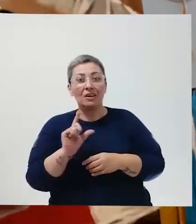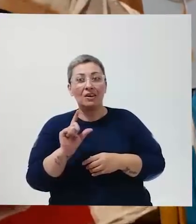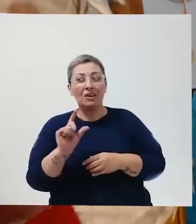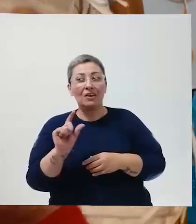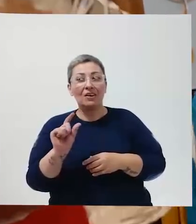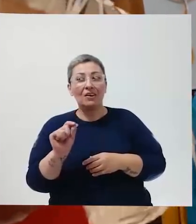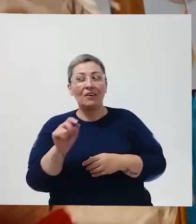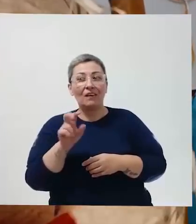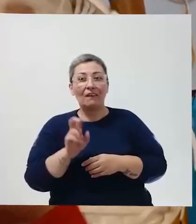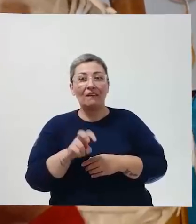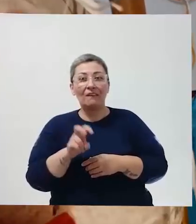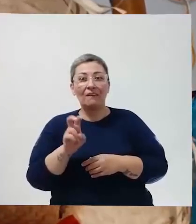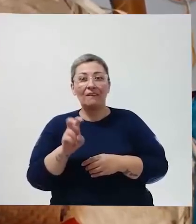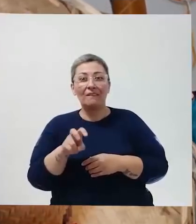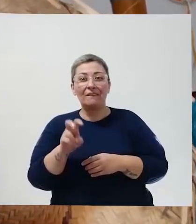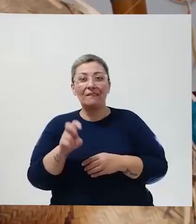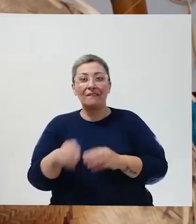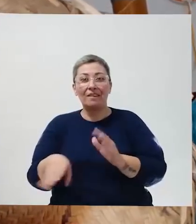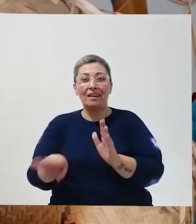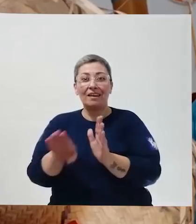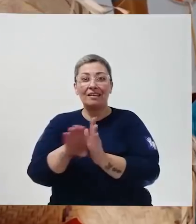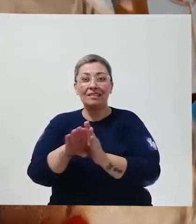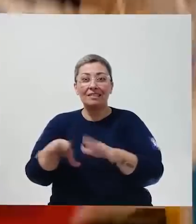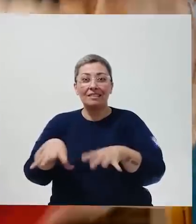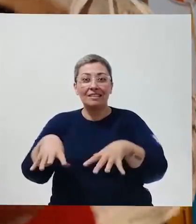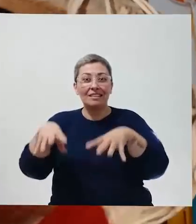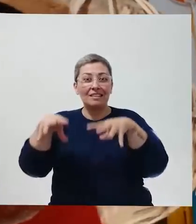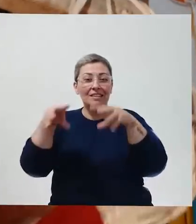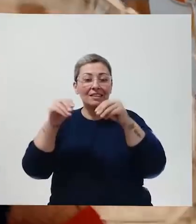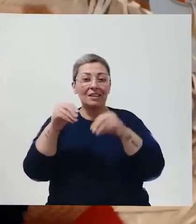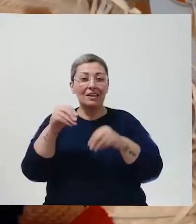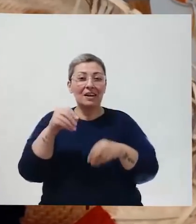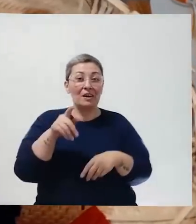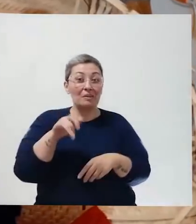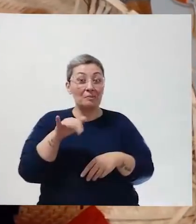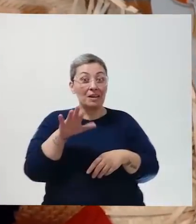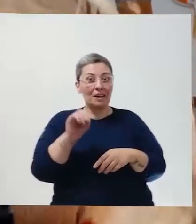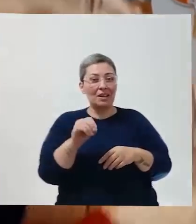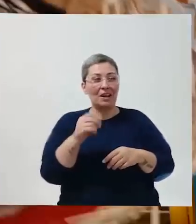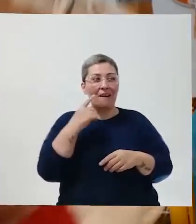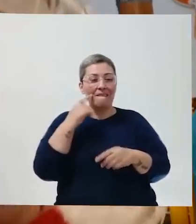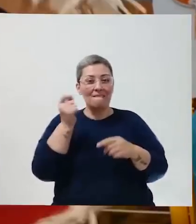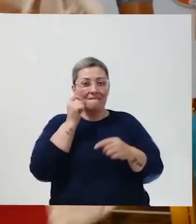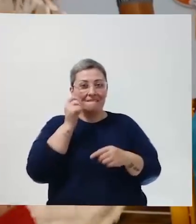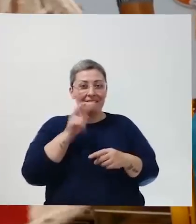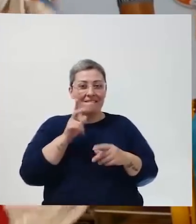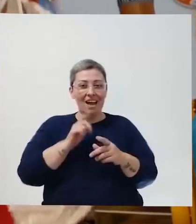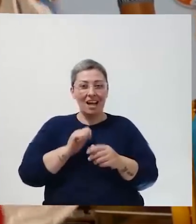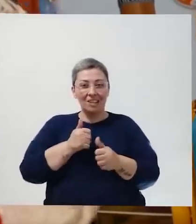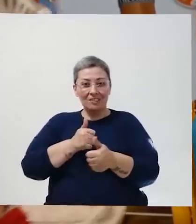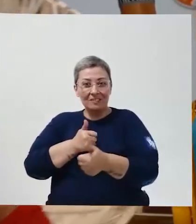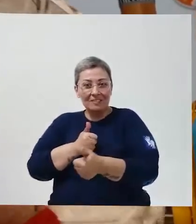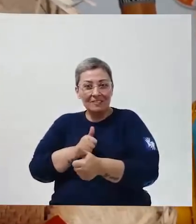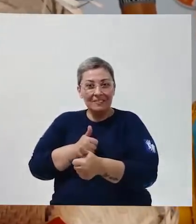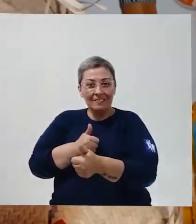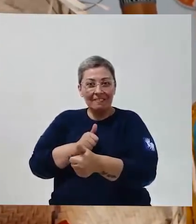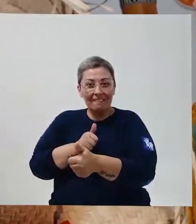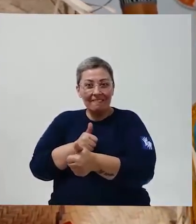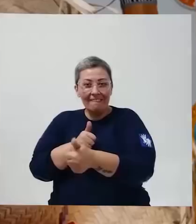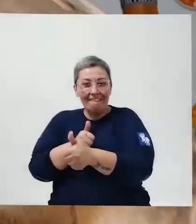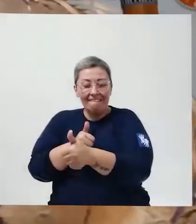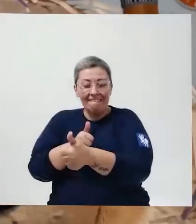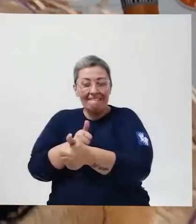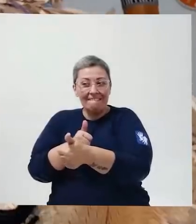foi a caminho do palácio. Pedro, muito esperto, seguiu os passos do